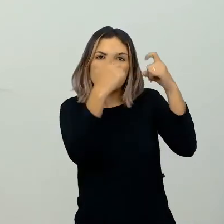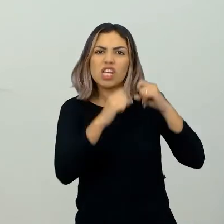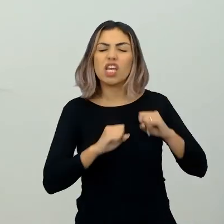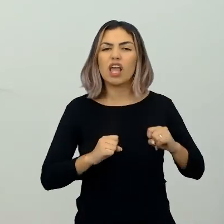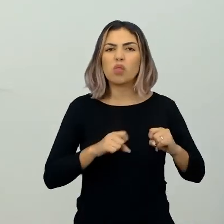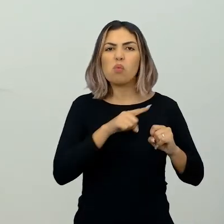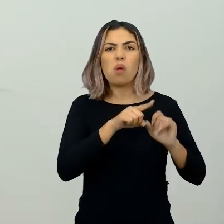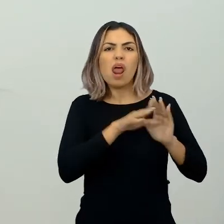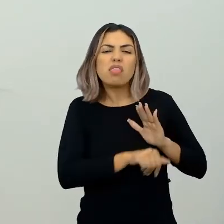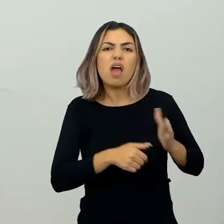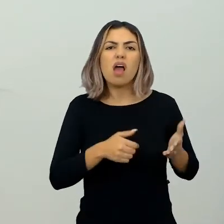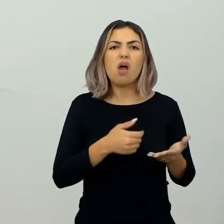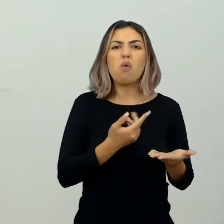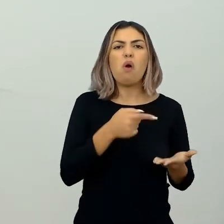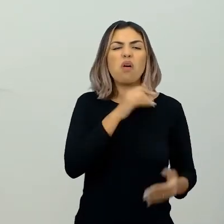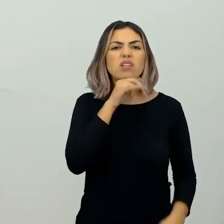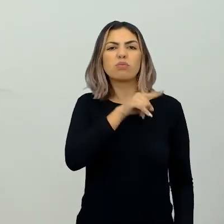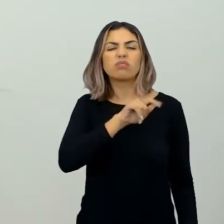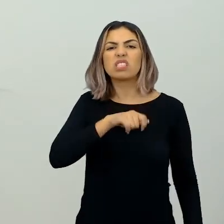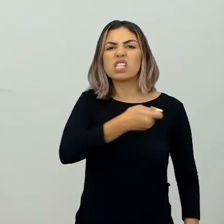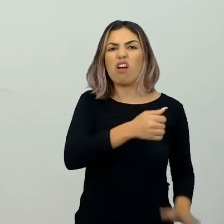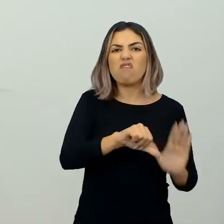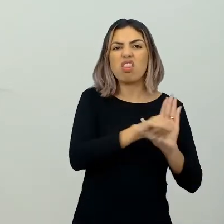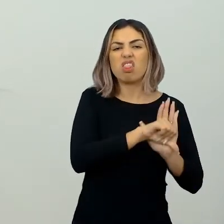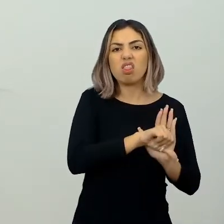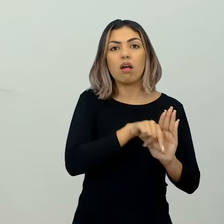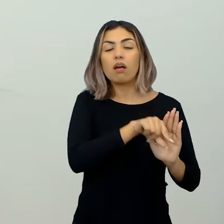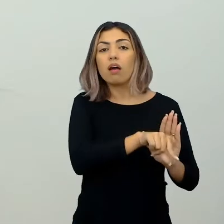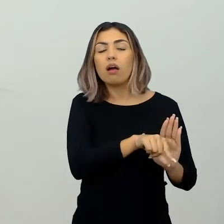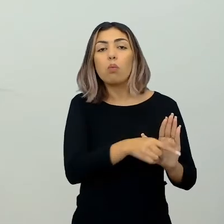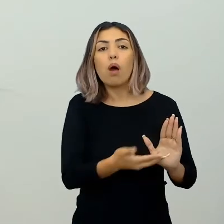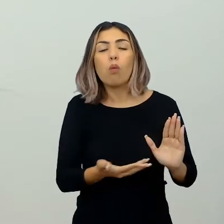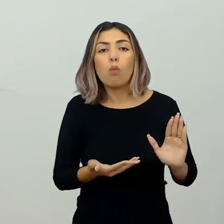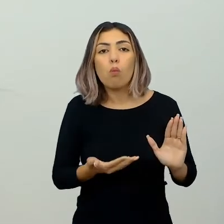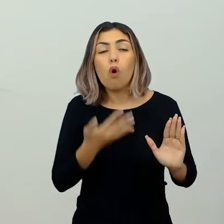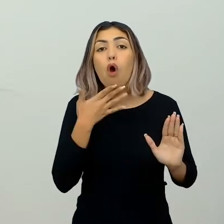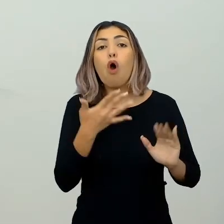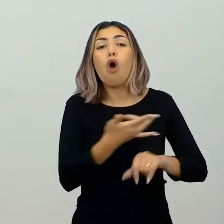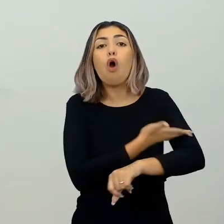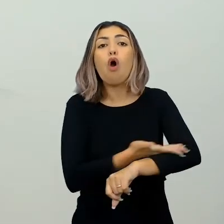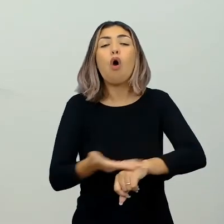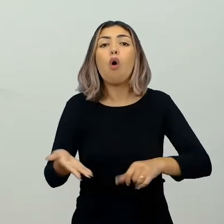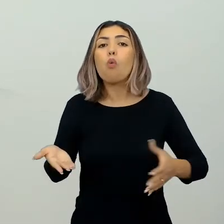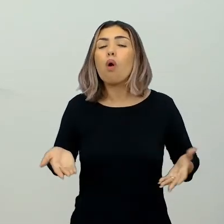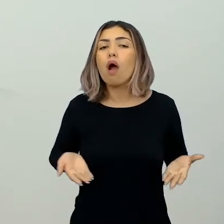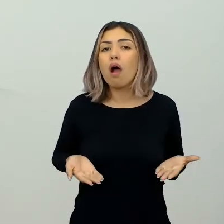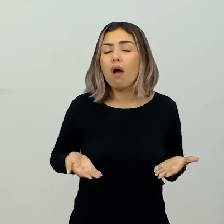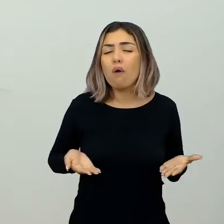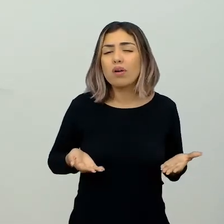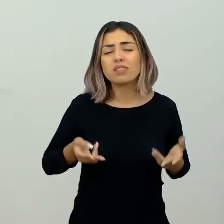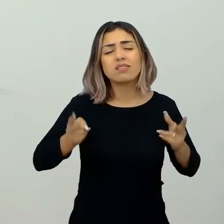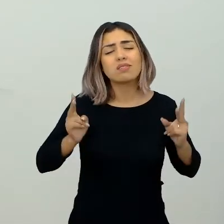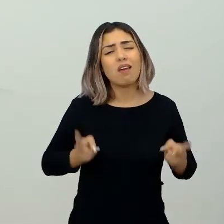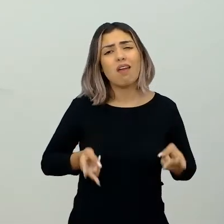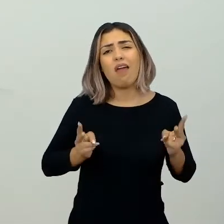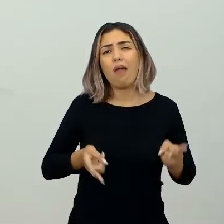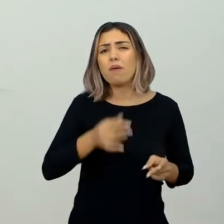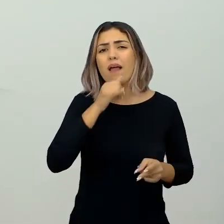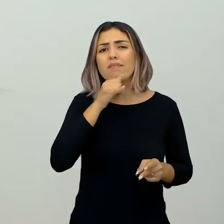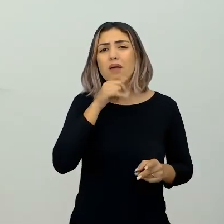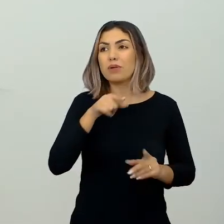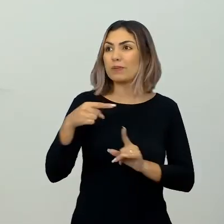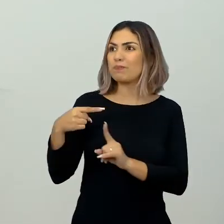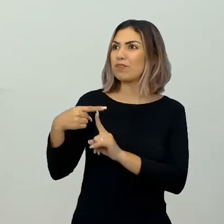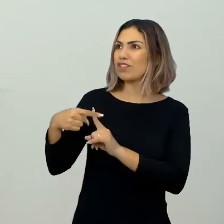nem sempre até os vilões poderiam até ser brancos, mas as pessoas que ficavam à margem de toda essa história, ou seja, as